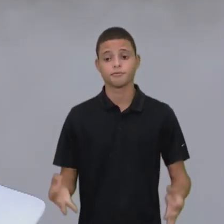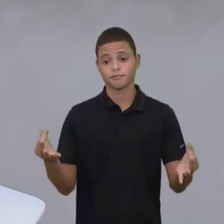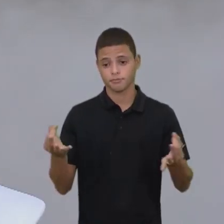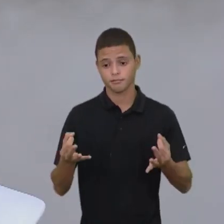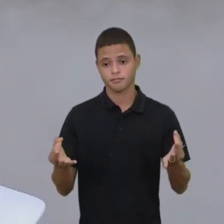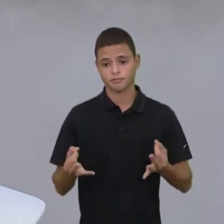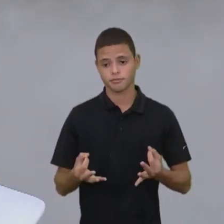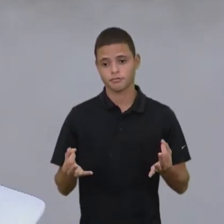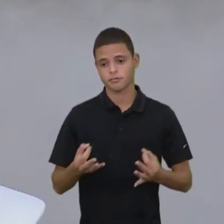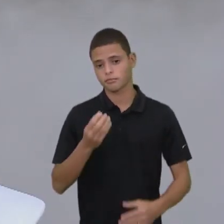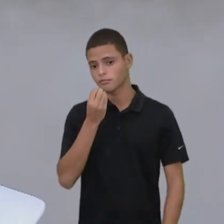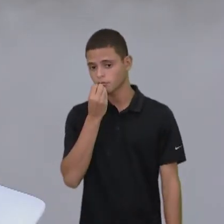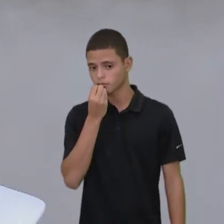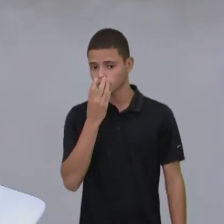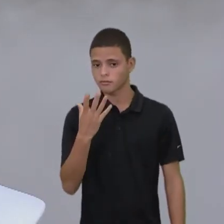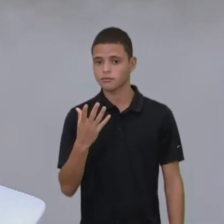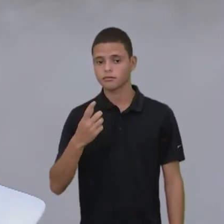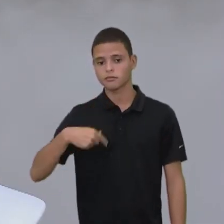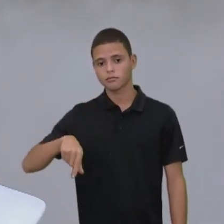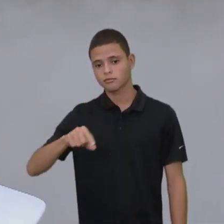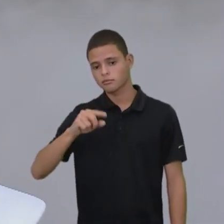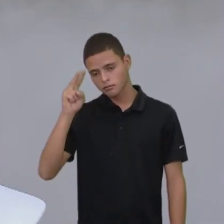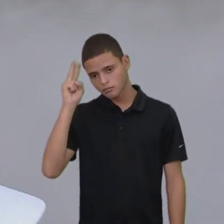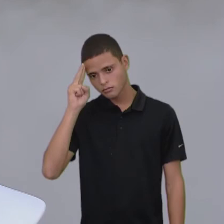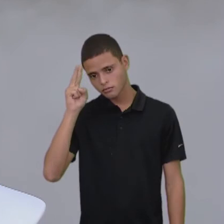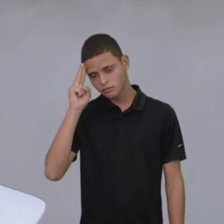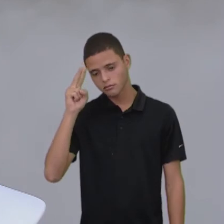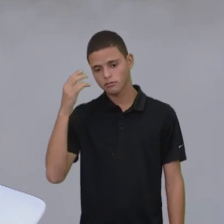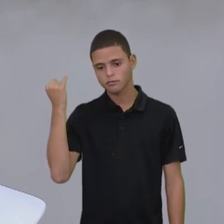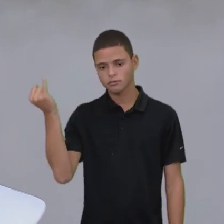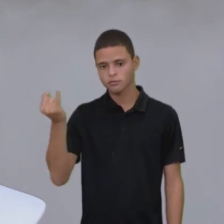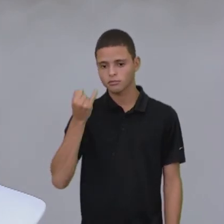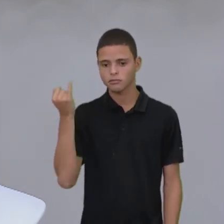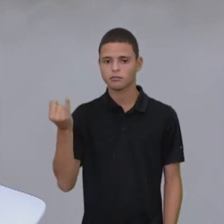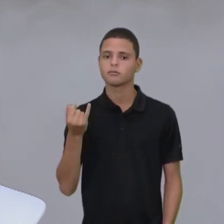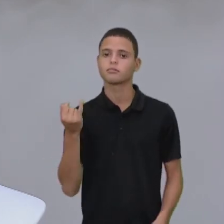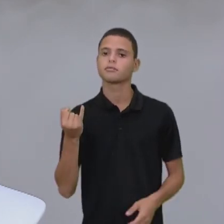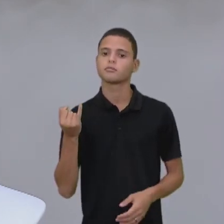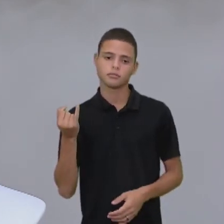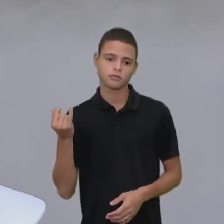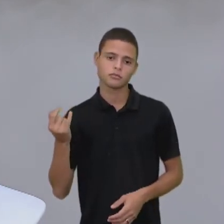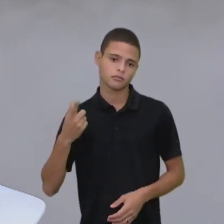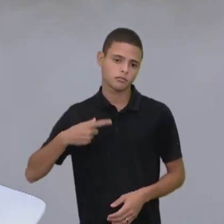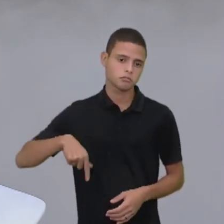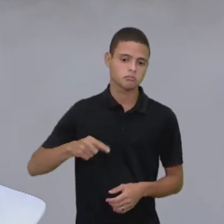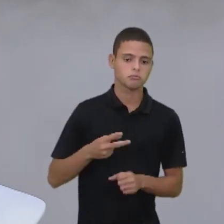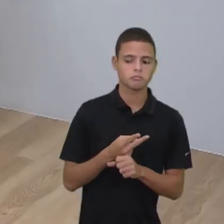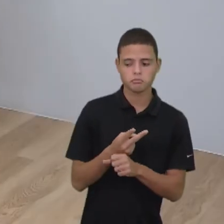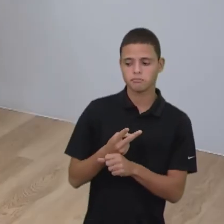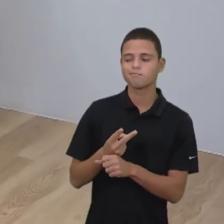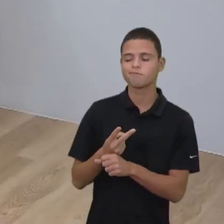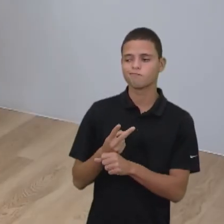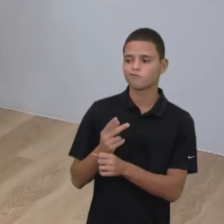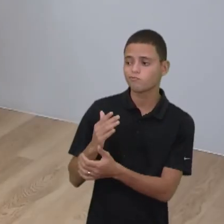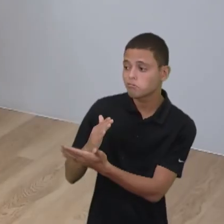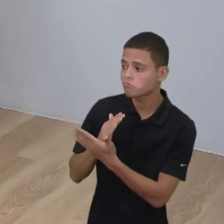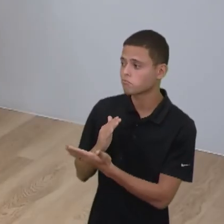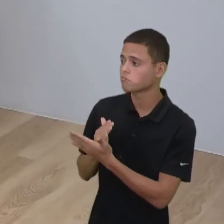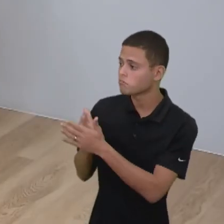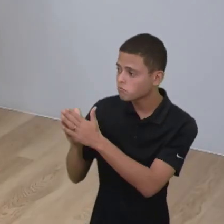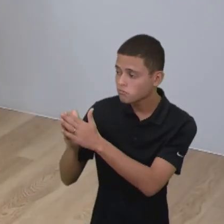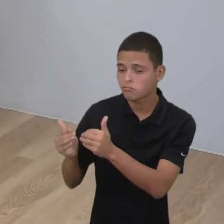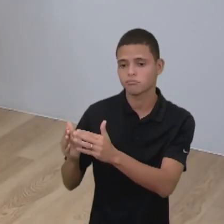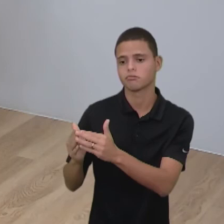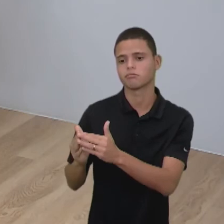Muito bom aí a gente ressaltar, né, o quanto é importante nesses casos a gente buscar ajuda, né, e que a gente não